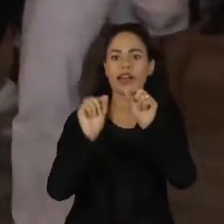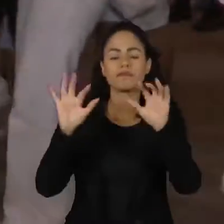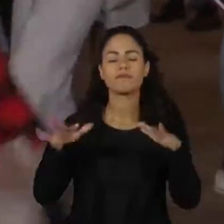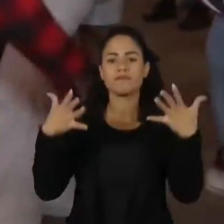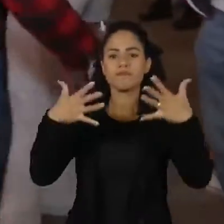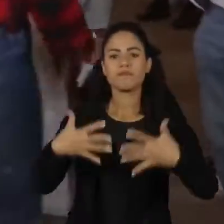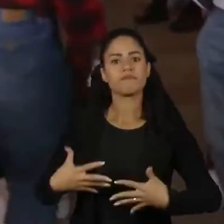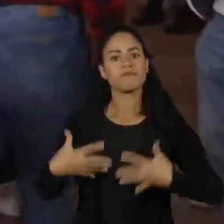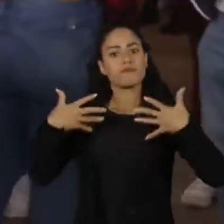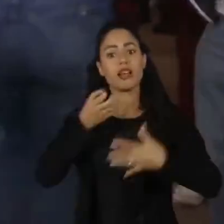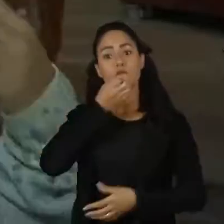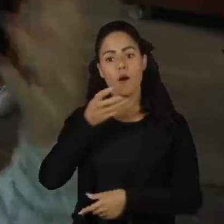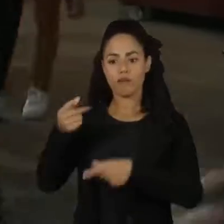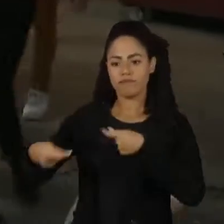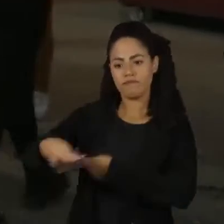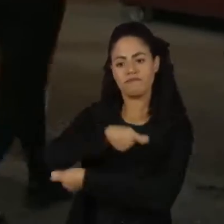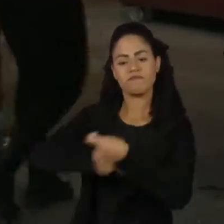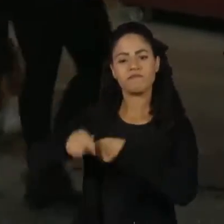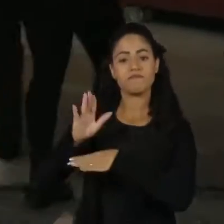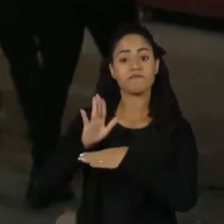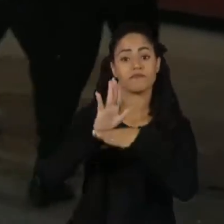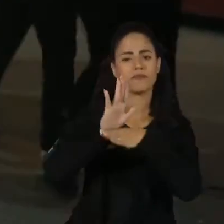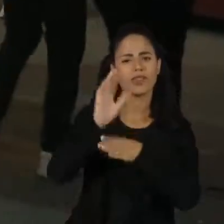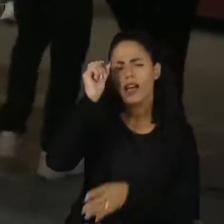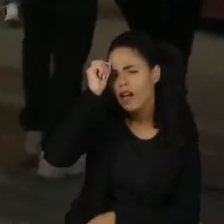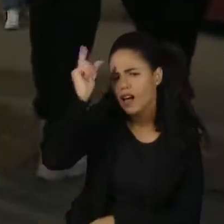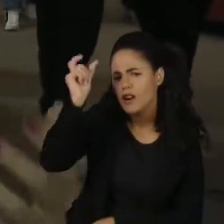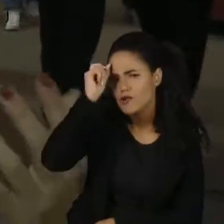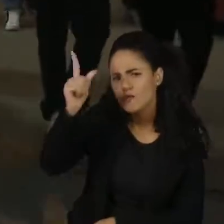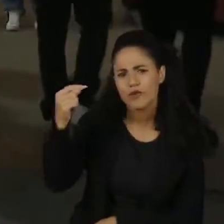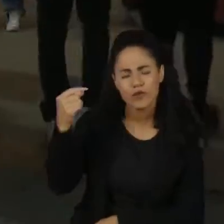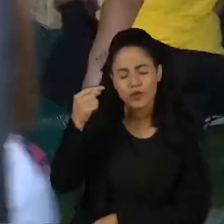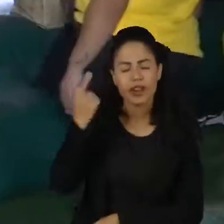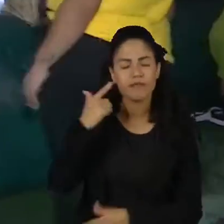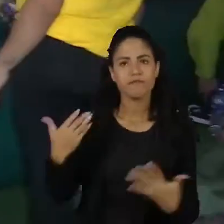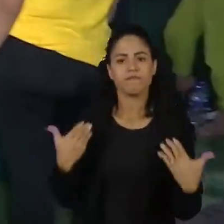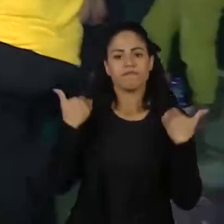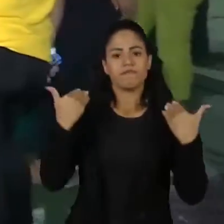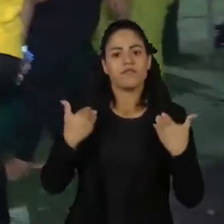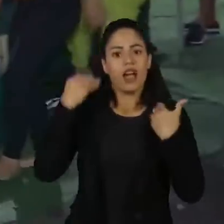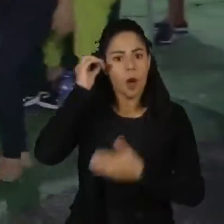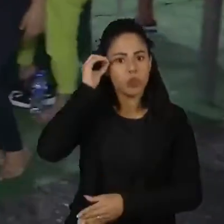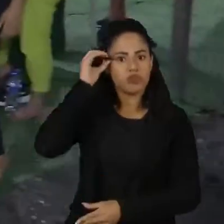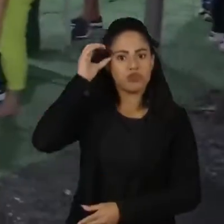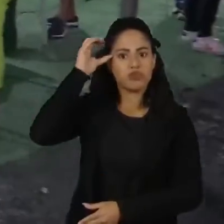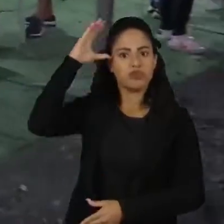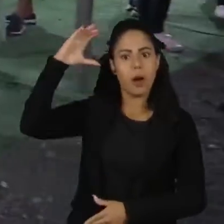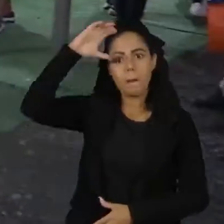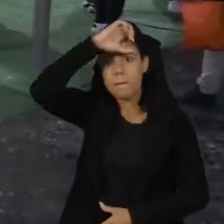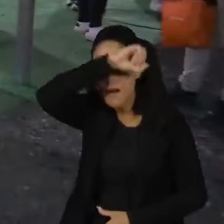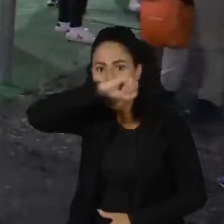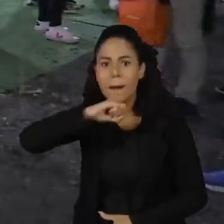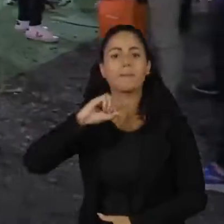a fogueira da economia. A cultura, ela traz alegria, ela traz conhecimento, ela